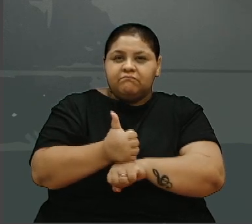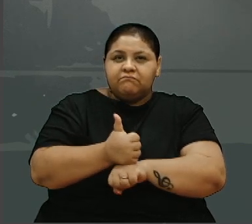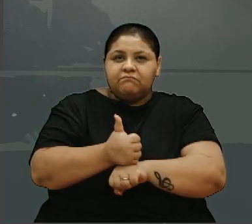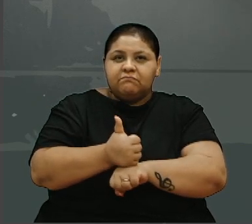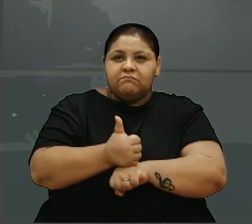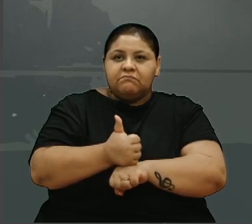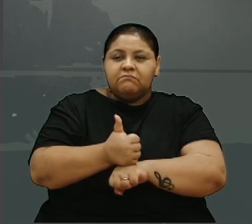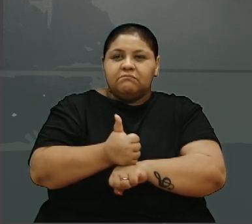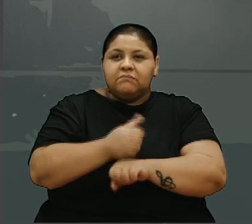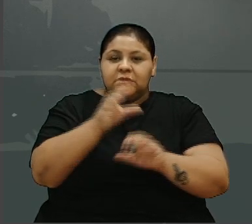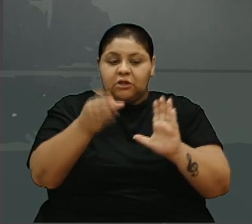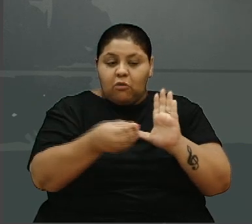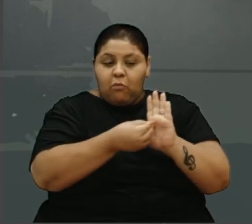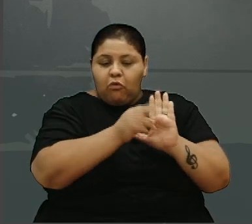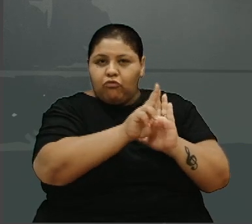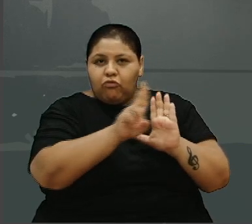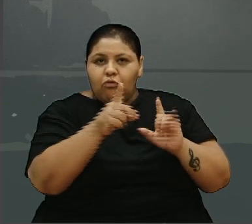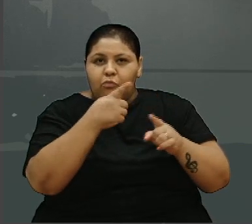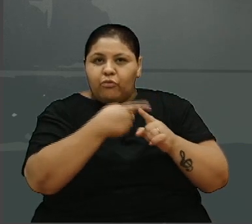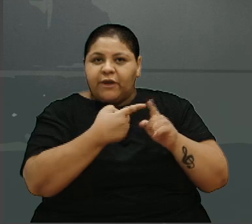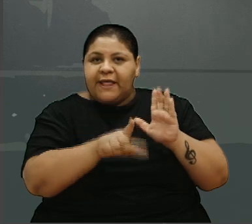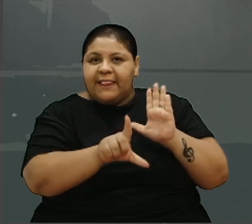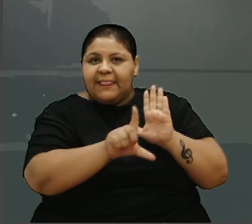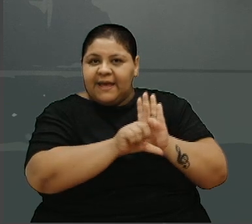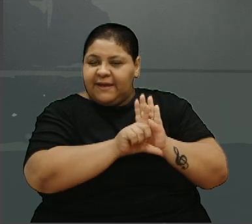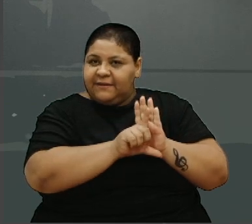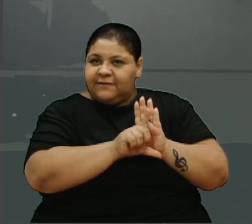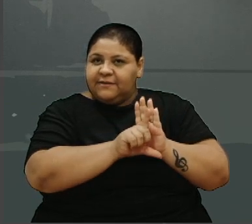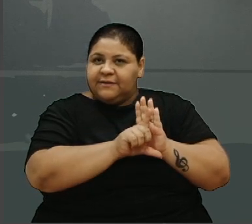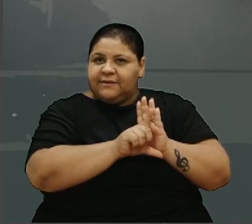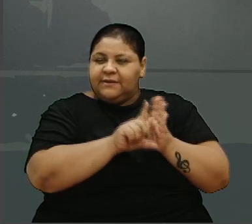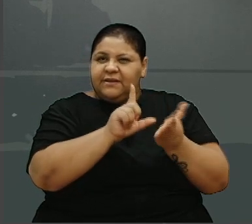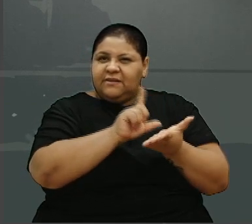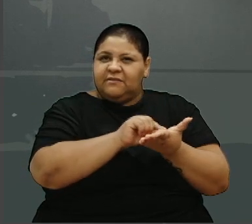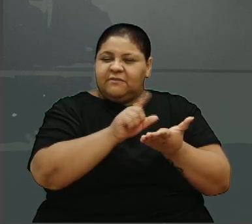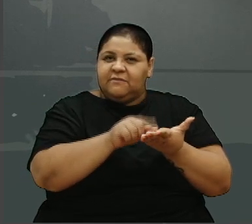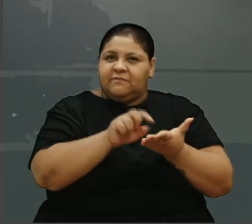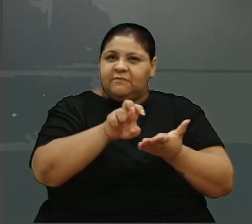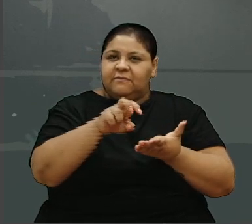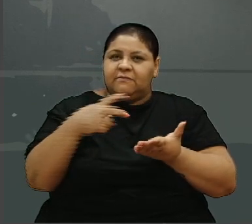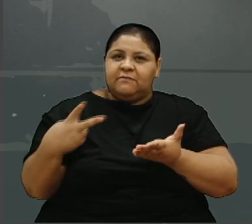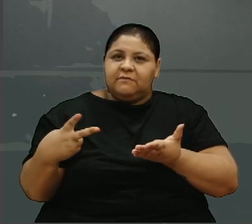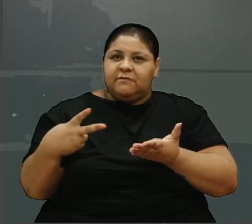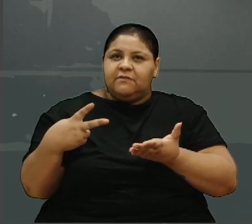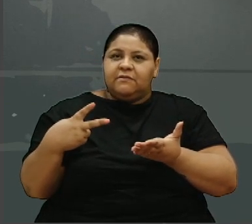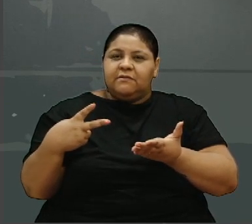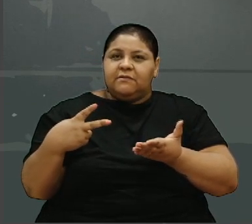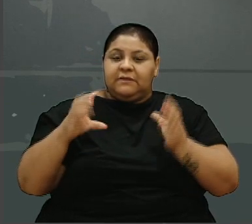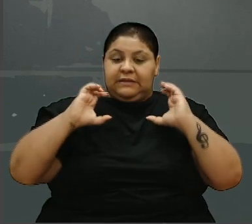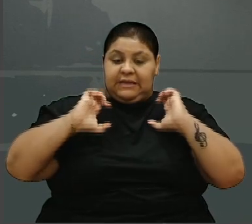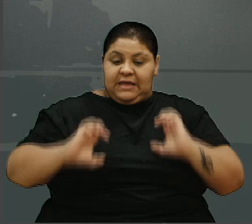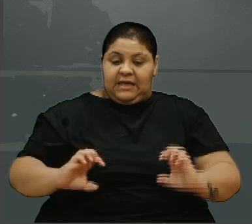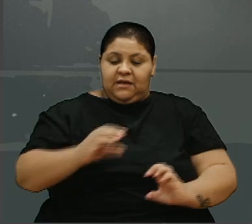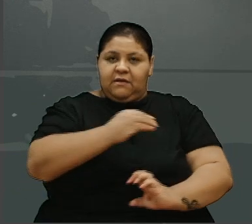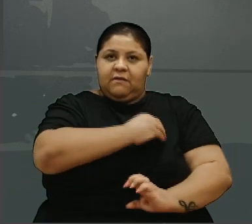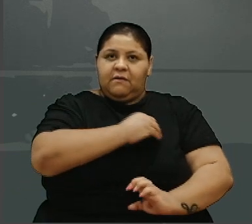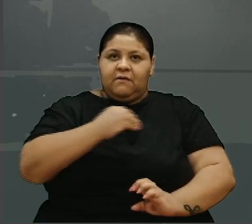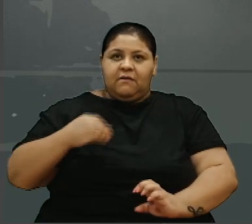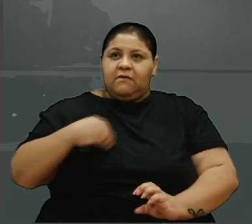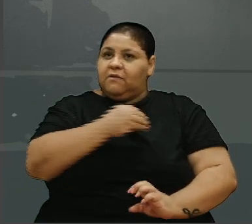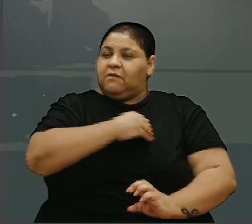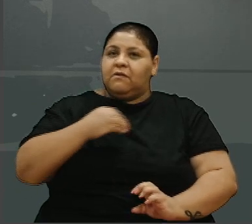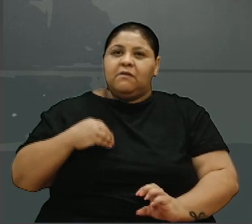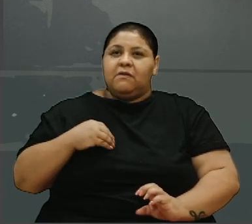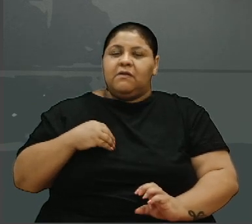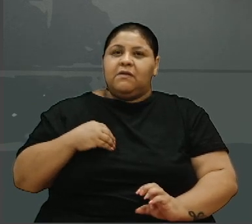não bota o seu nome ali, porque é lei, né? No artigo 52 lá da ética da medicina, um médico não pode